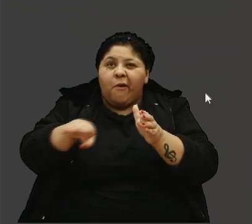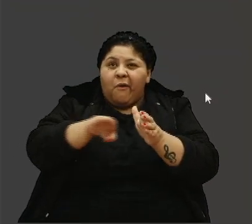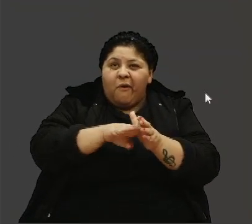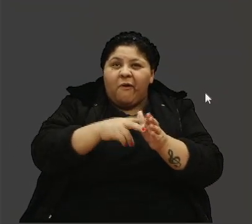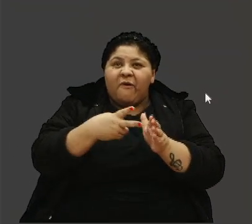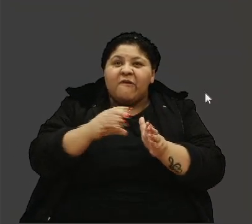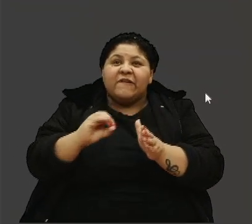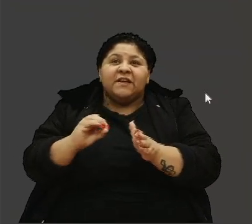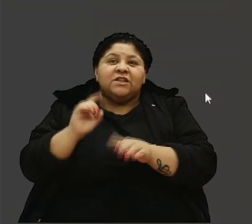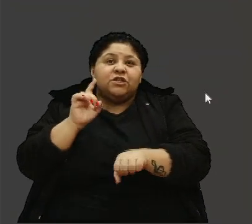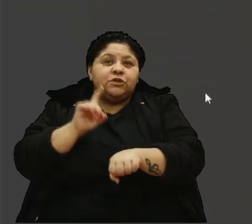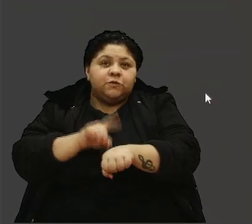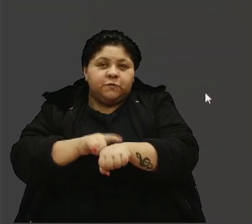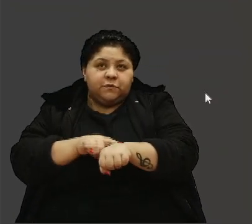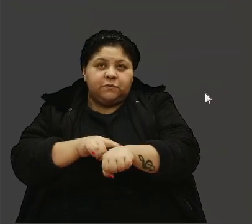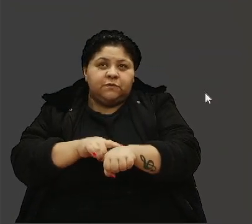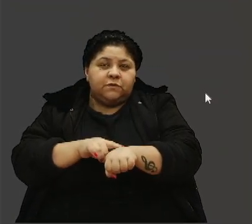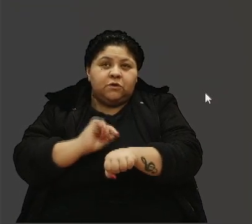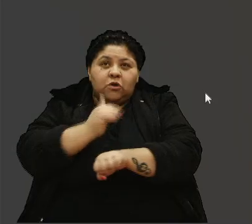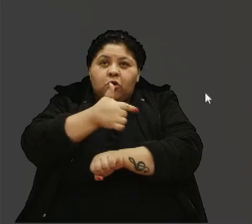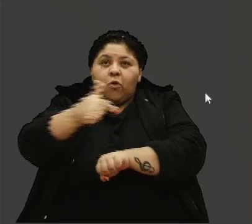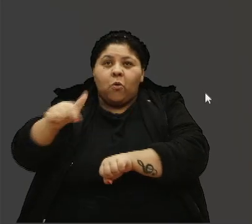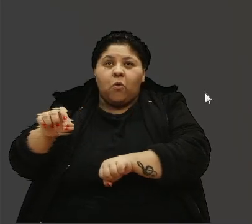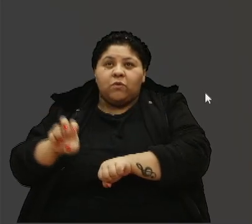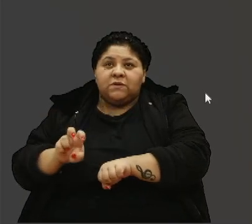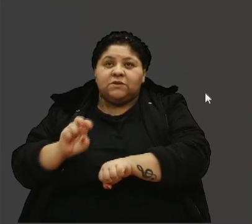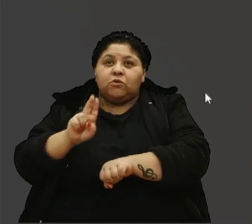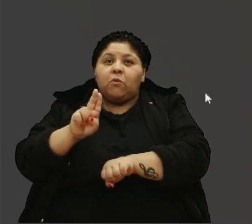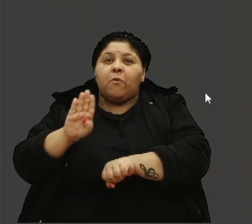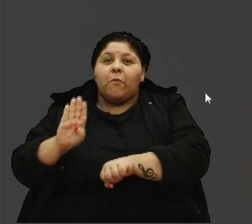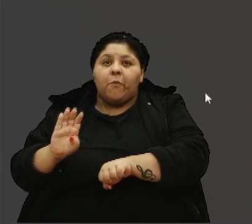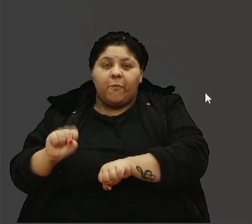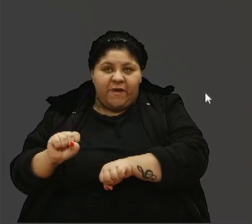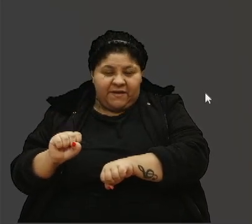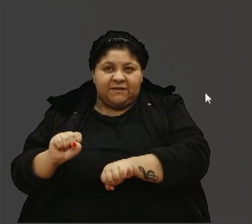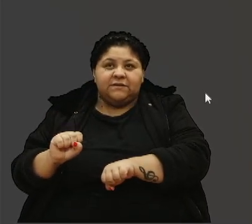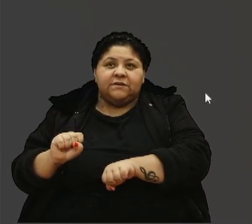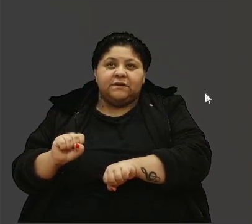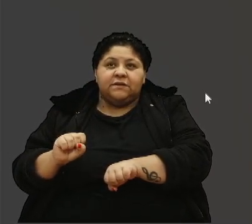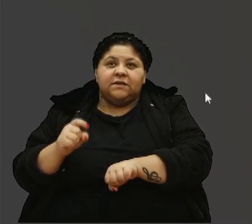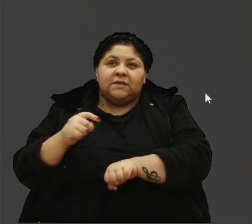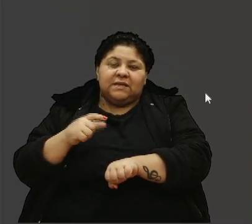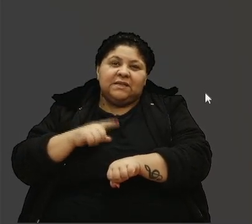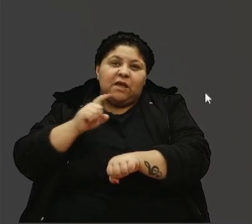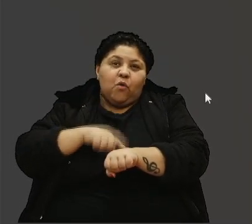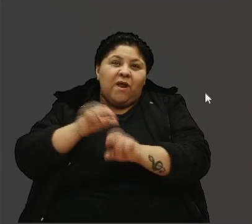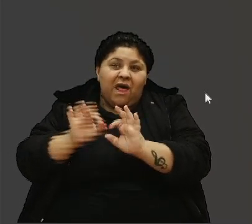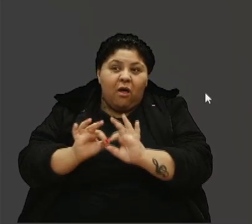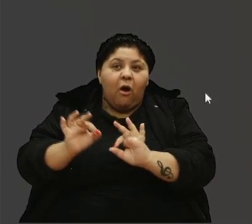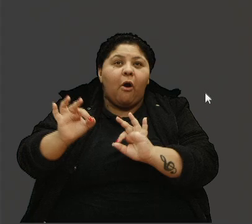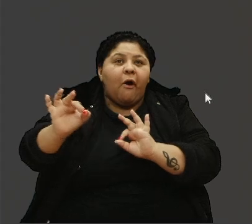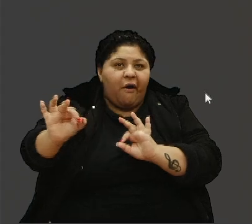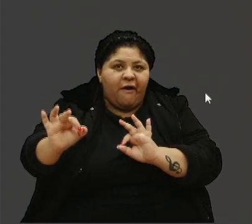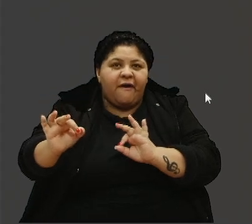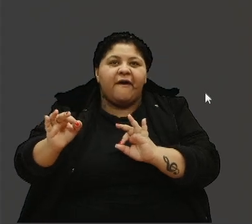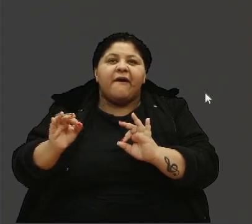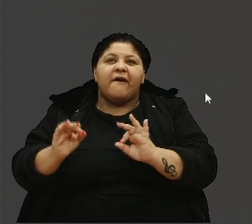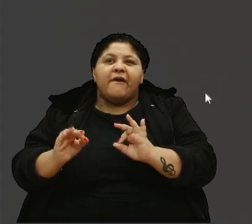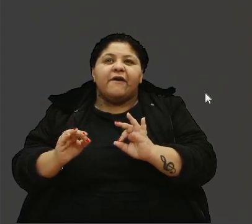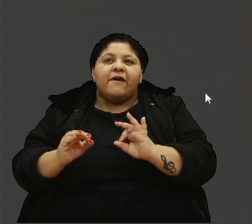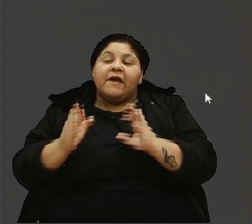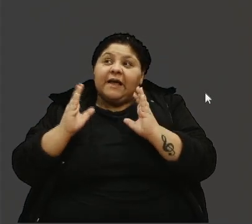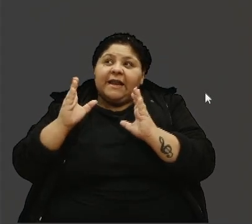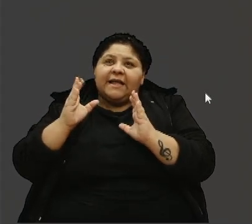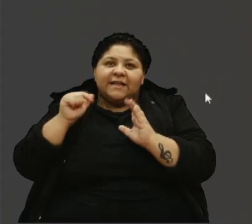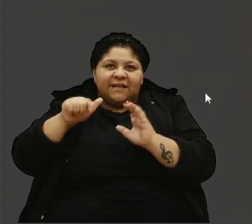20 horas, né? Como em outras 5 unidades básicas de horário estendido. E graças a essa ação, a